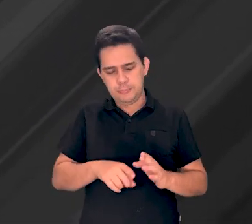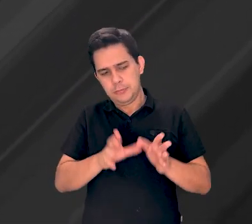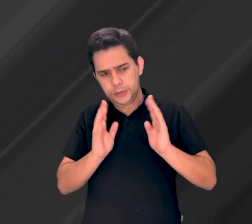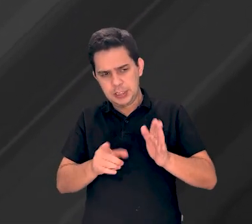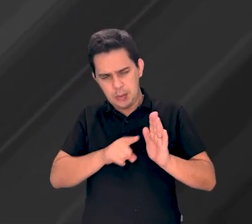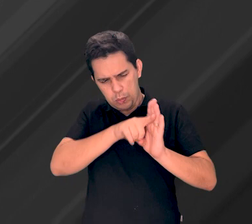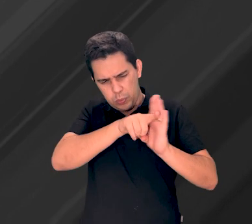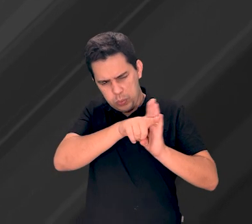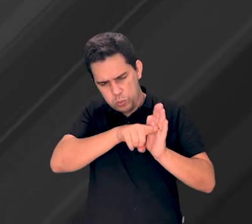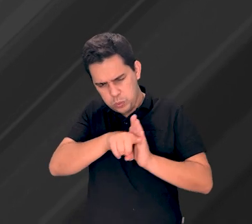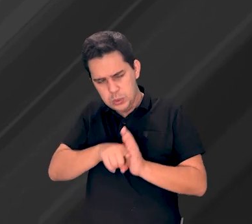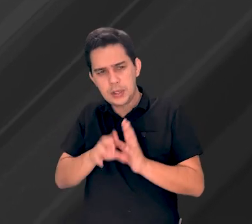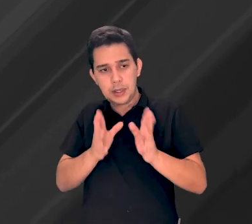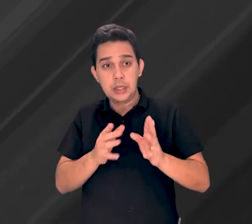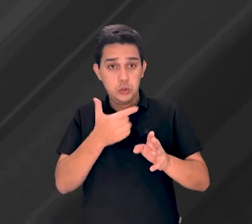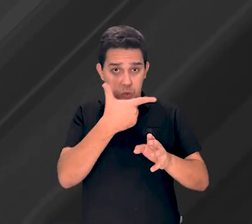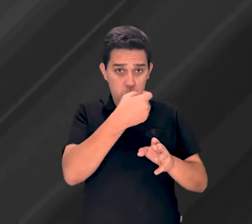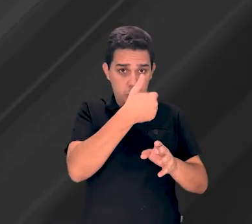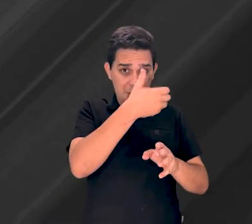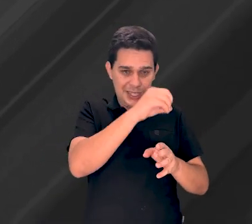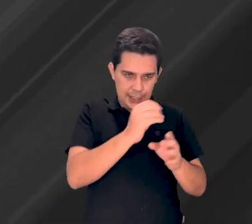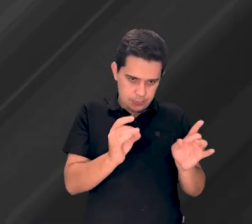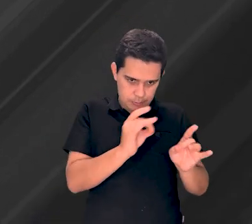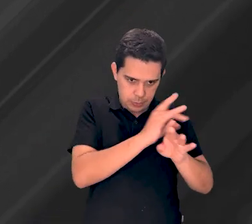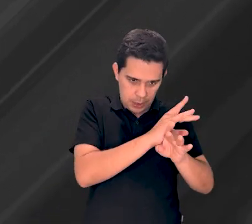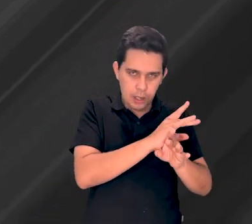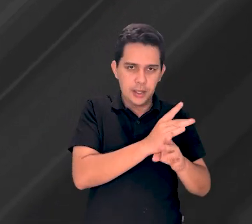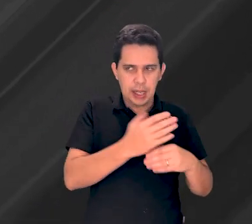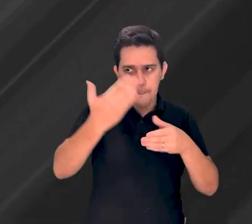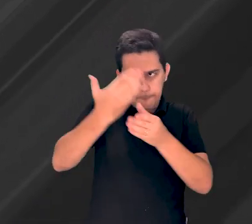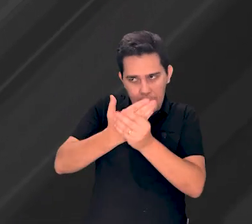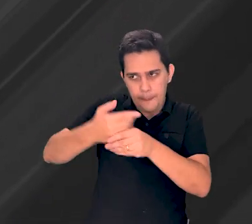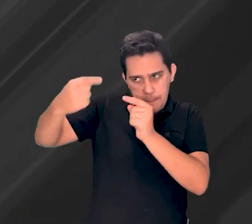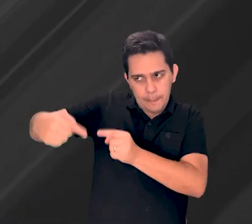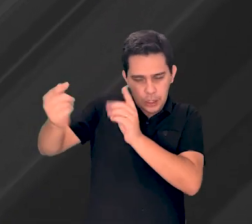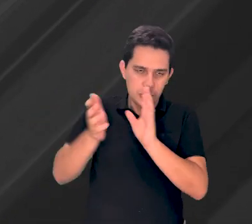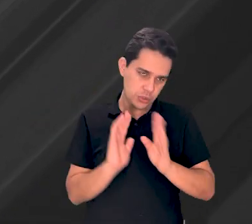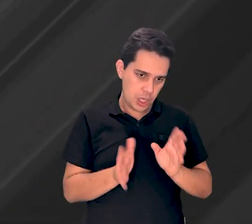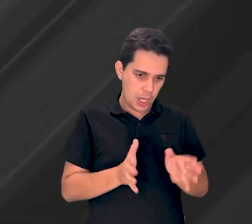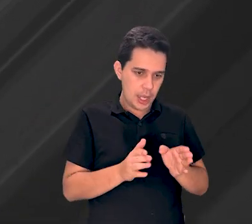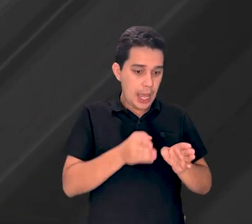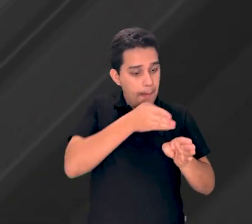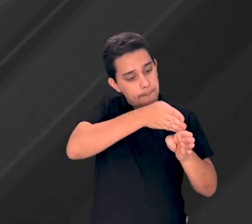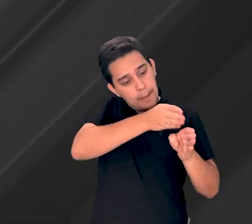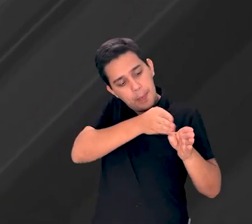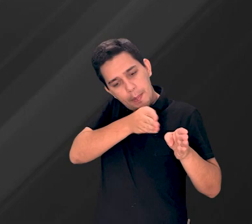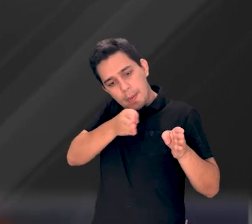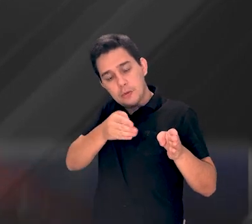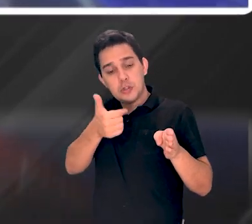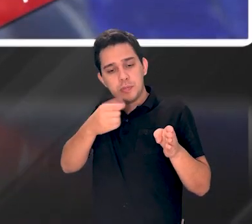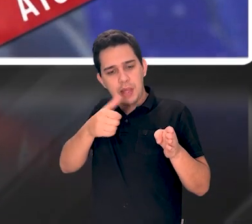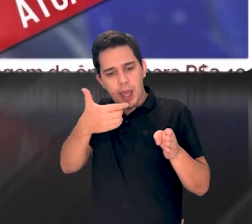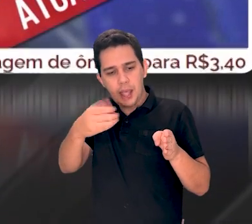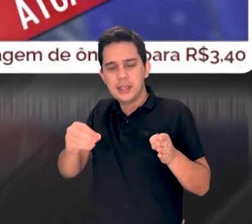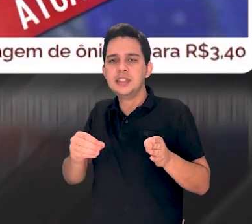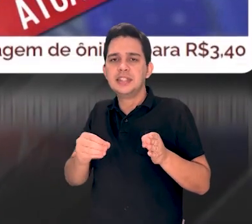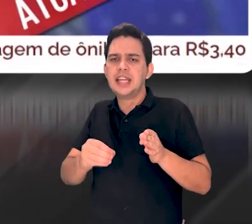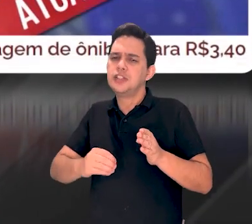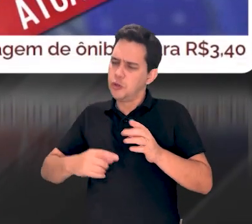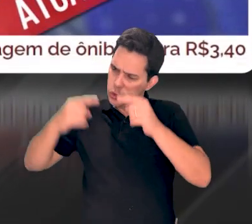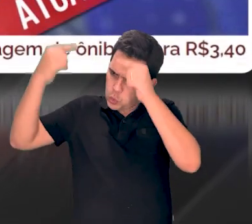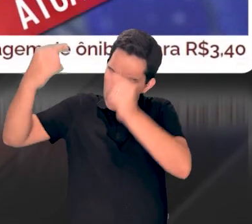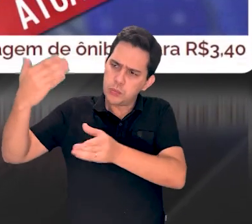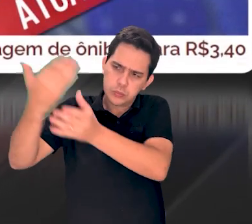pré 2010 né em que foram feitas todas essas ações e depois 2010 que a gente derrubou os dois